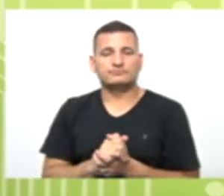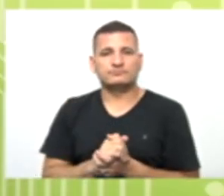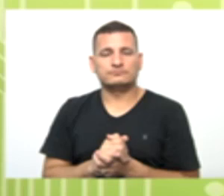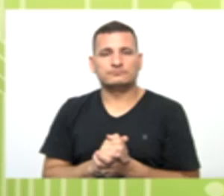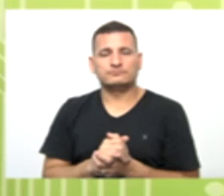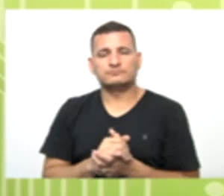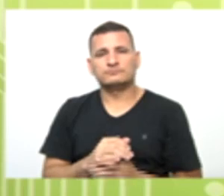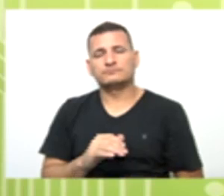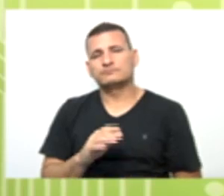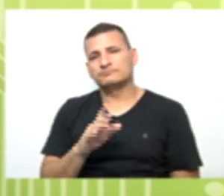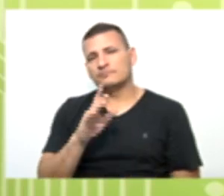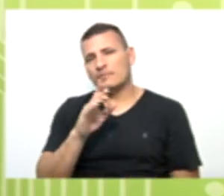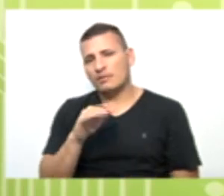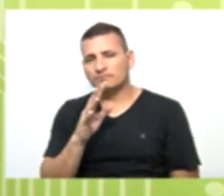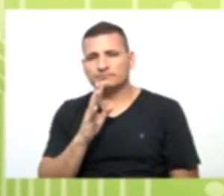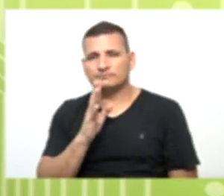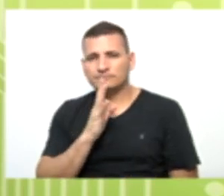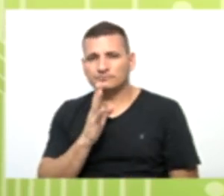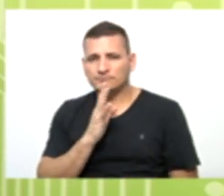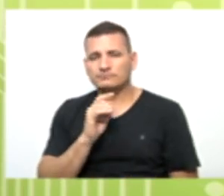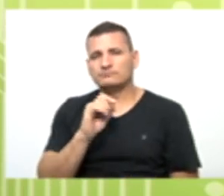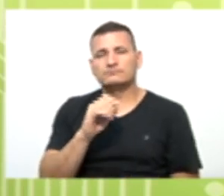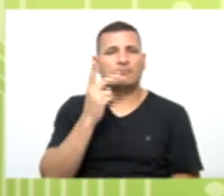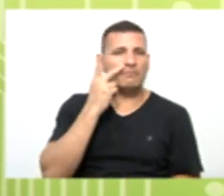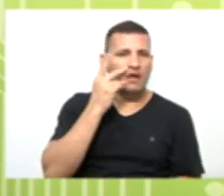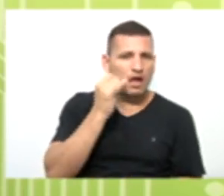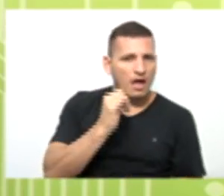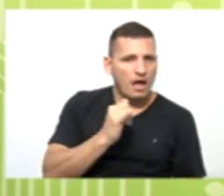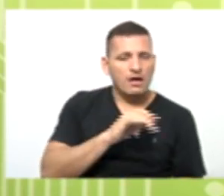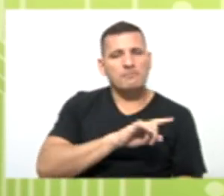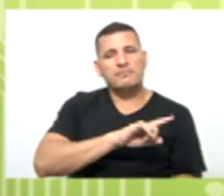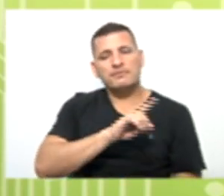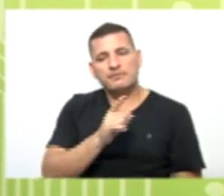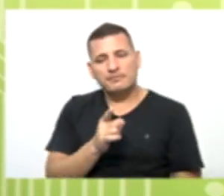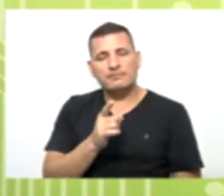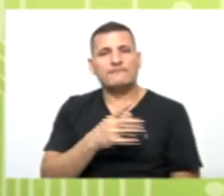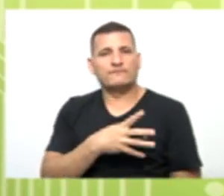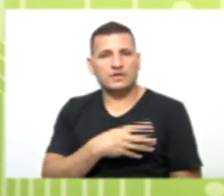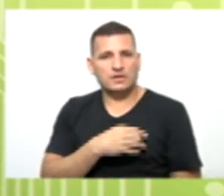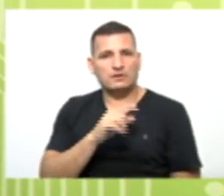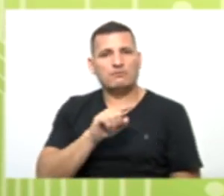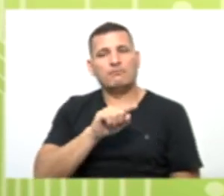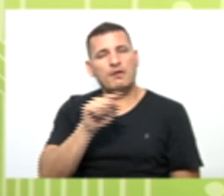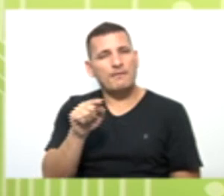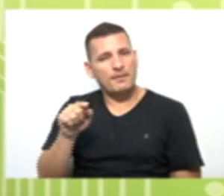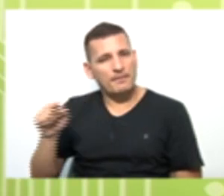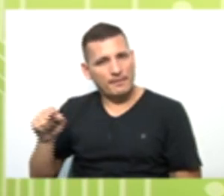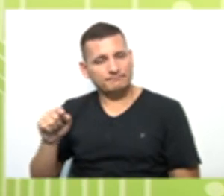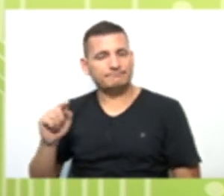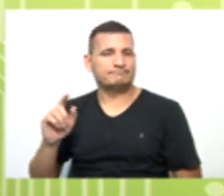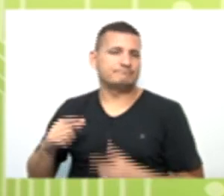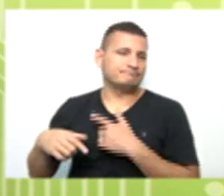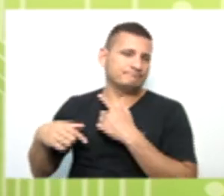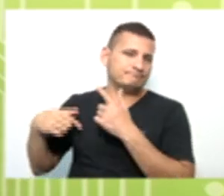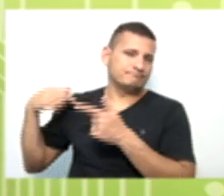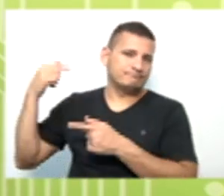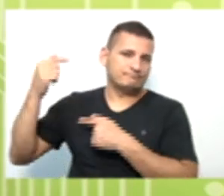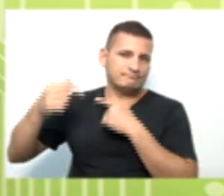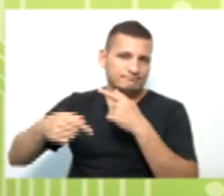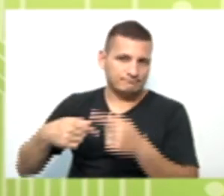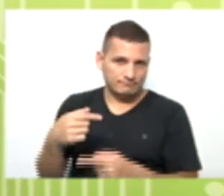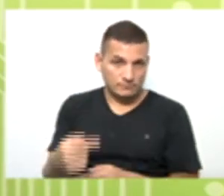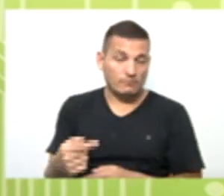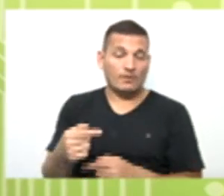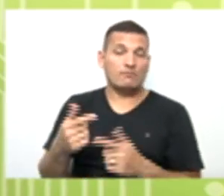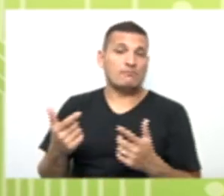aquele tipo de conhecimento que passa de pai para filho, de colega, por tradições, mas também que você